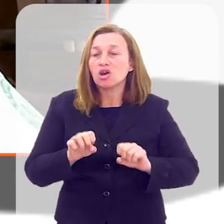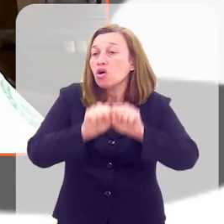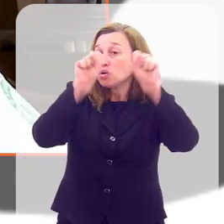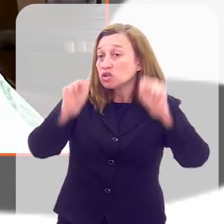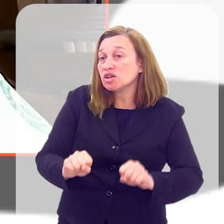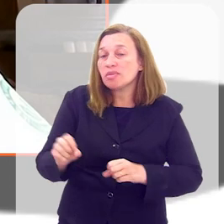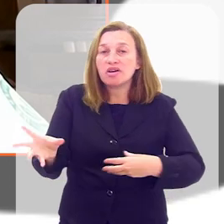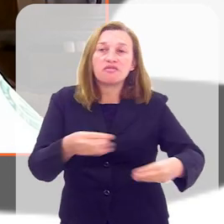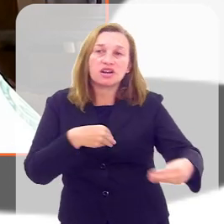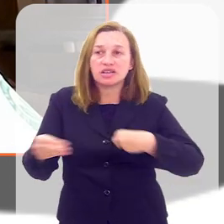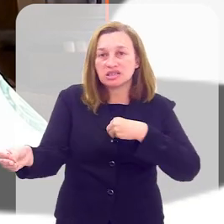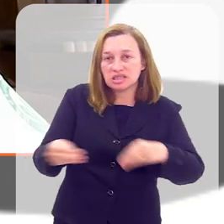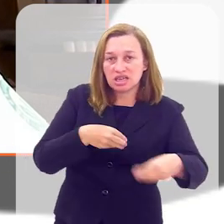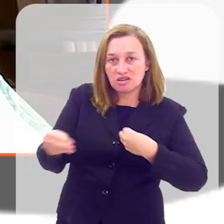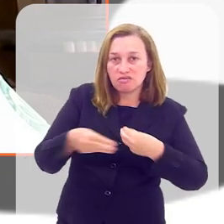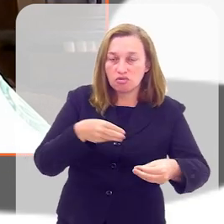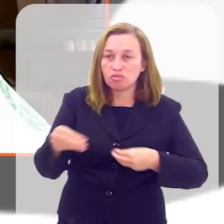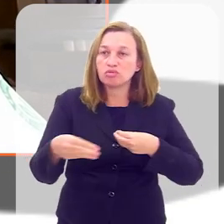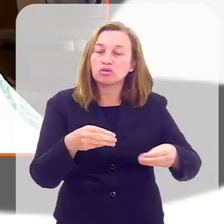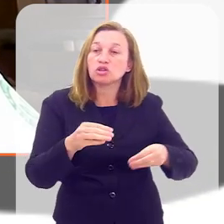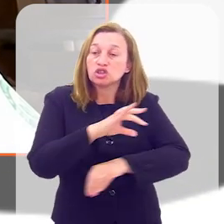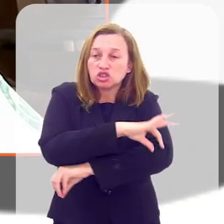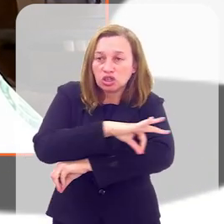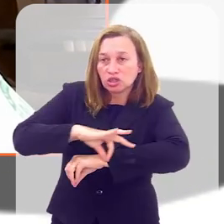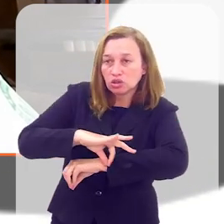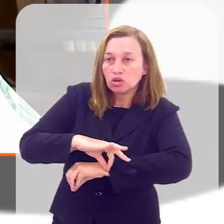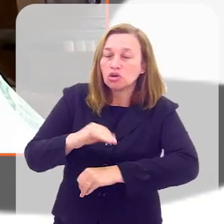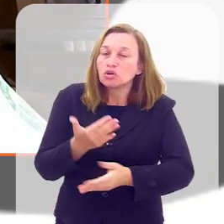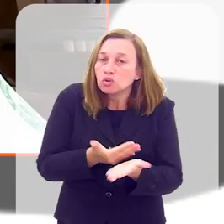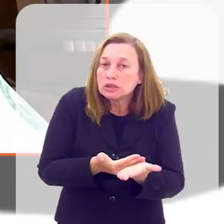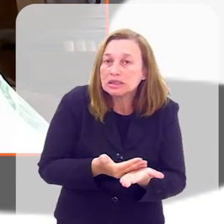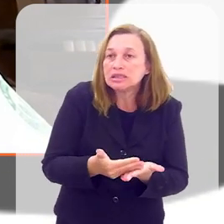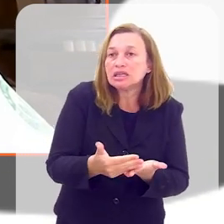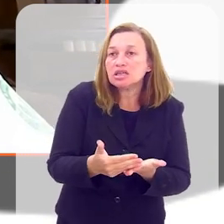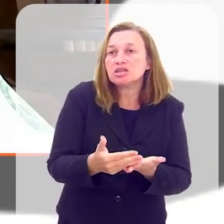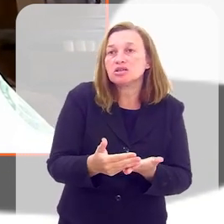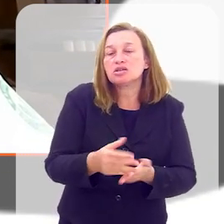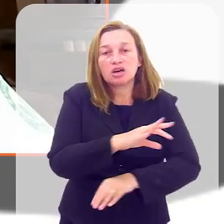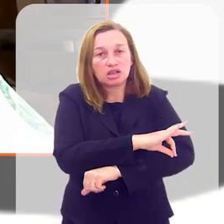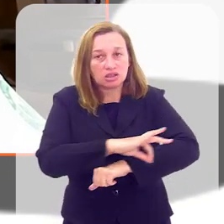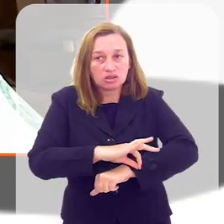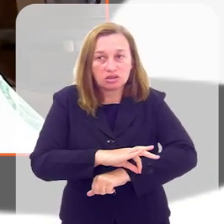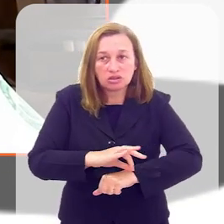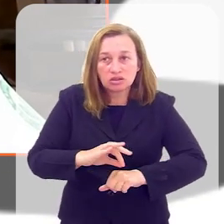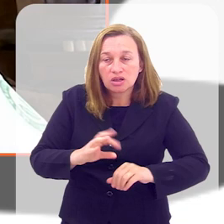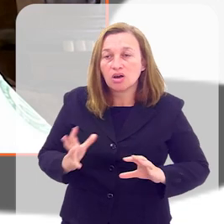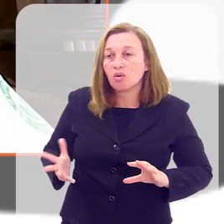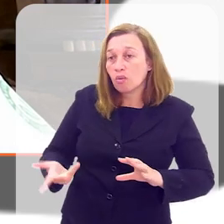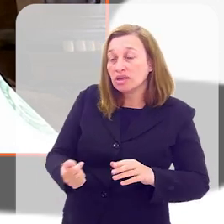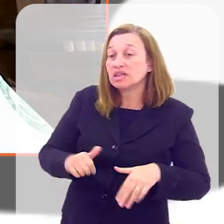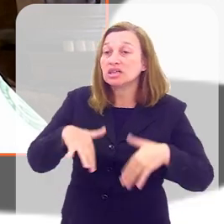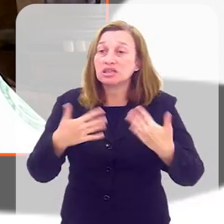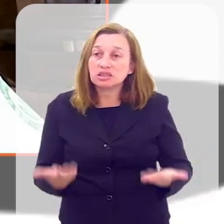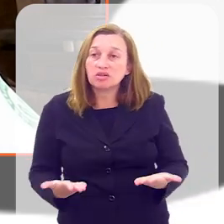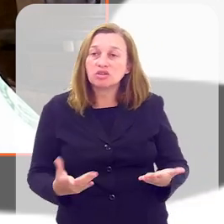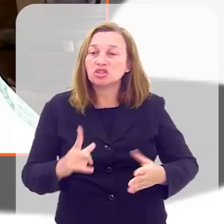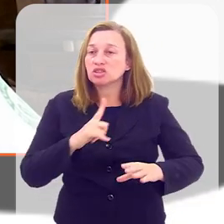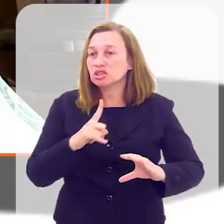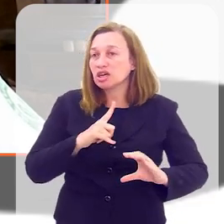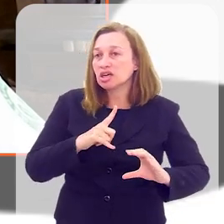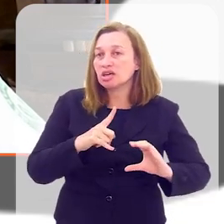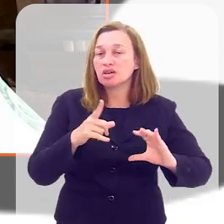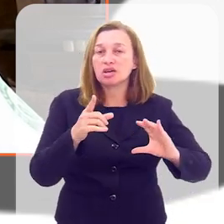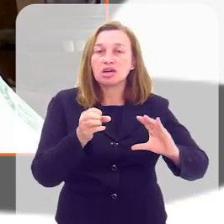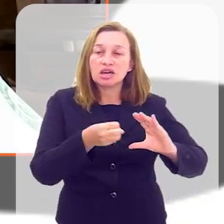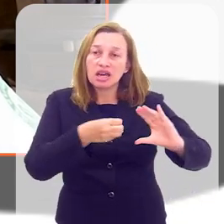o sistema ele é muito flexível na questão de arquitetura tanto do tipo de lixo quanto da arquitetura do estilo da arquitetura então